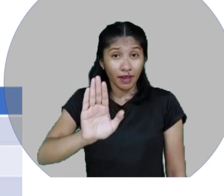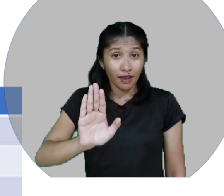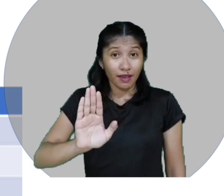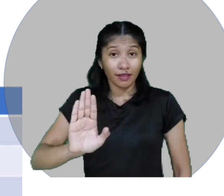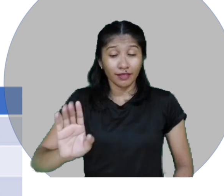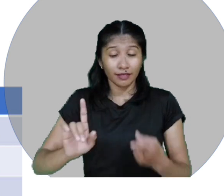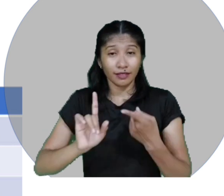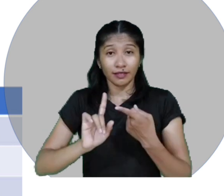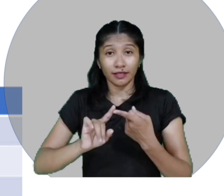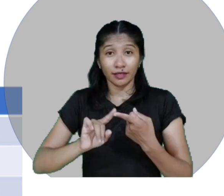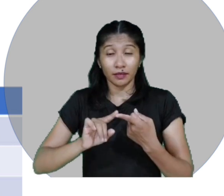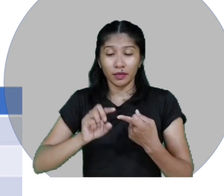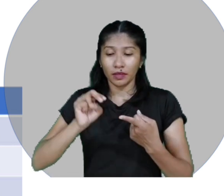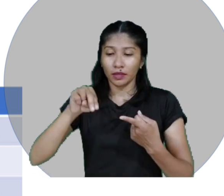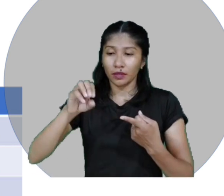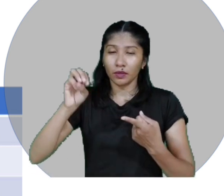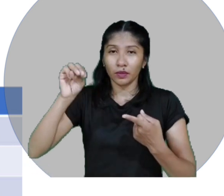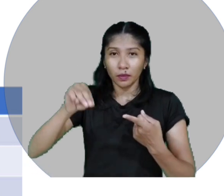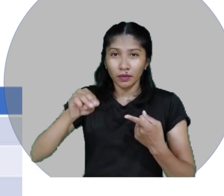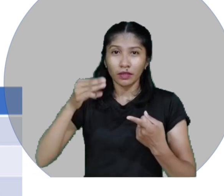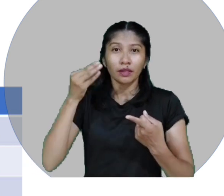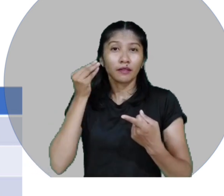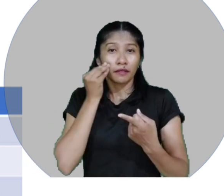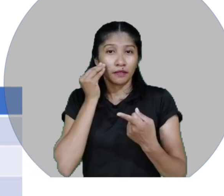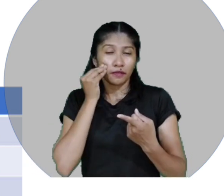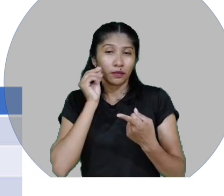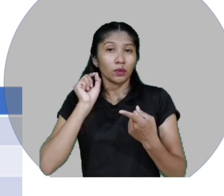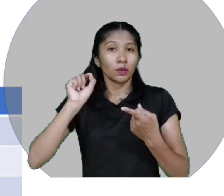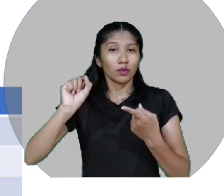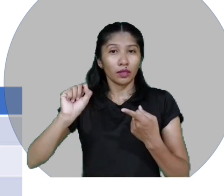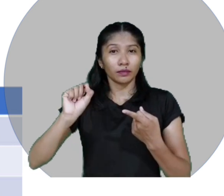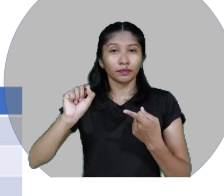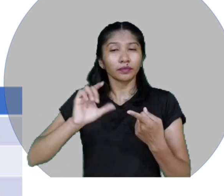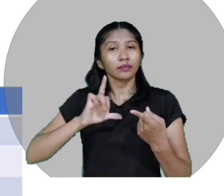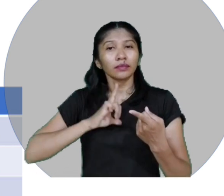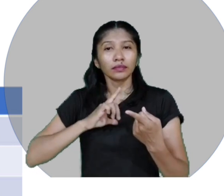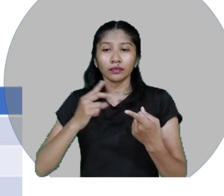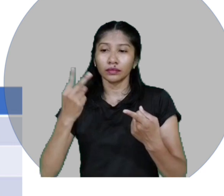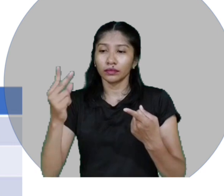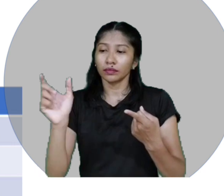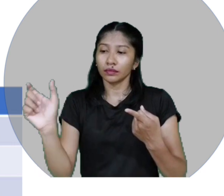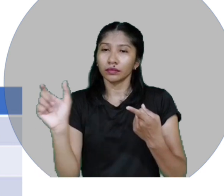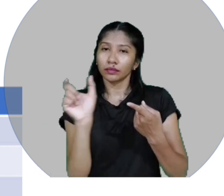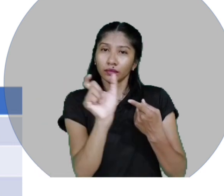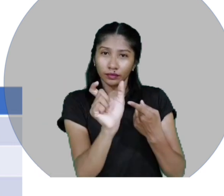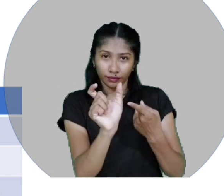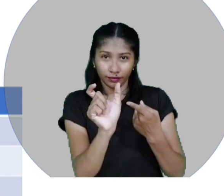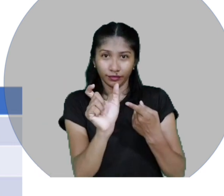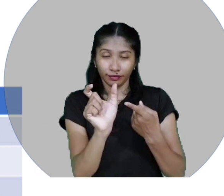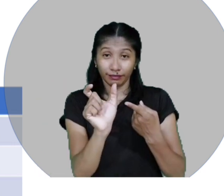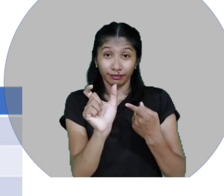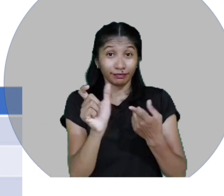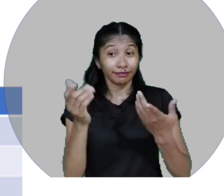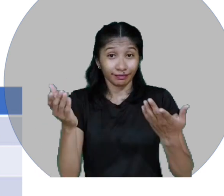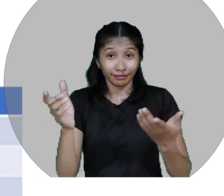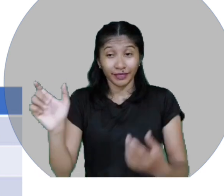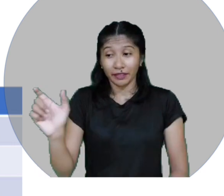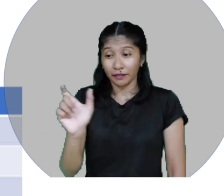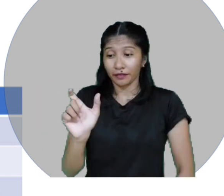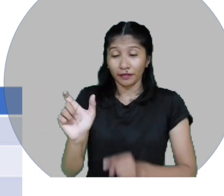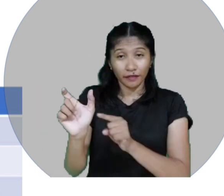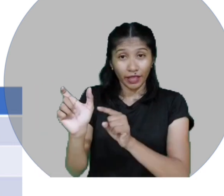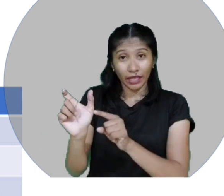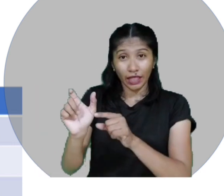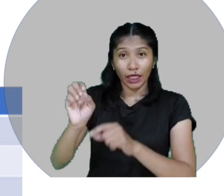o nominativo, observaremos que nós temos duas palavras, res, exatamente este